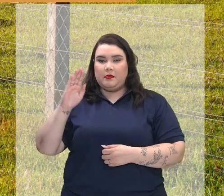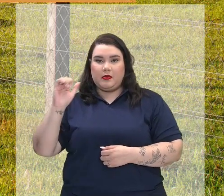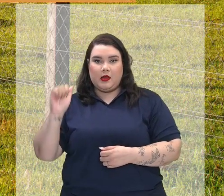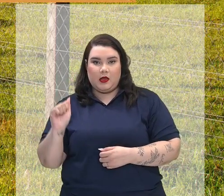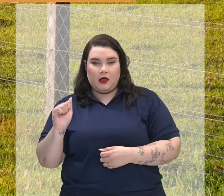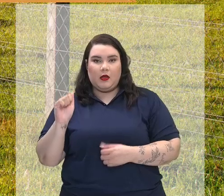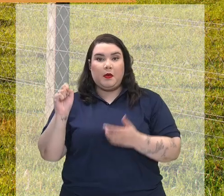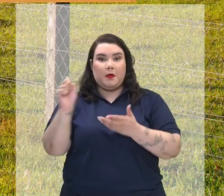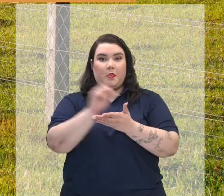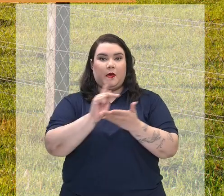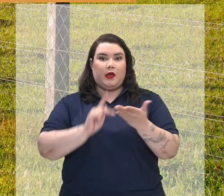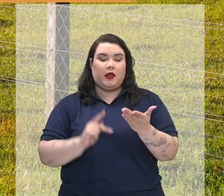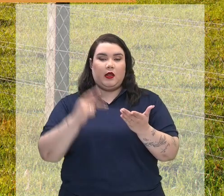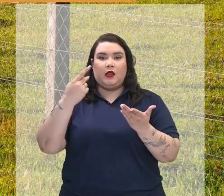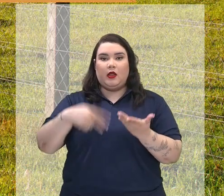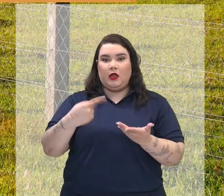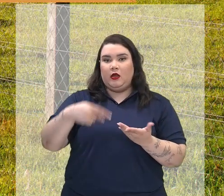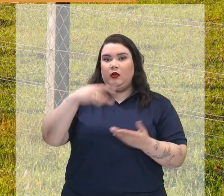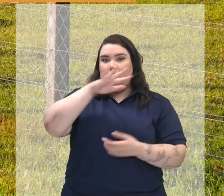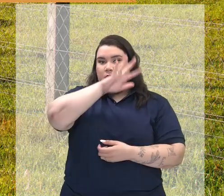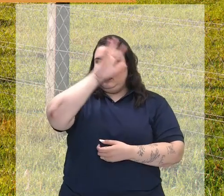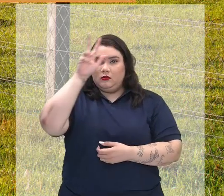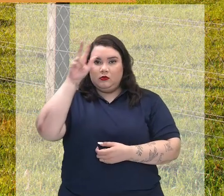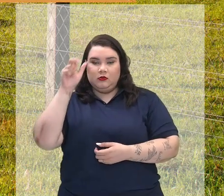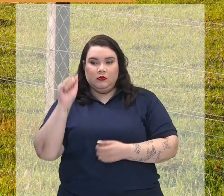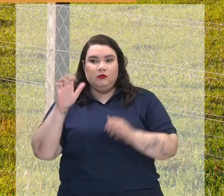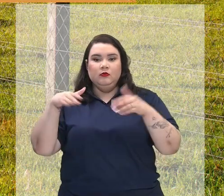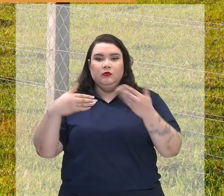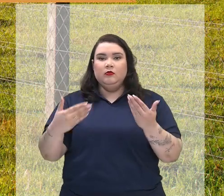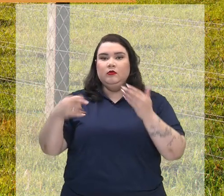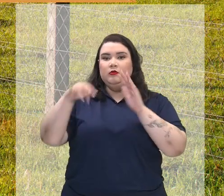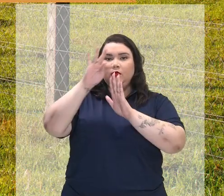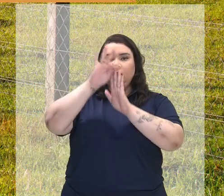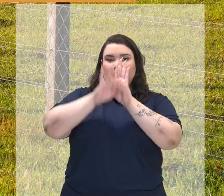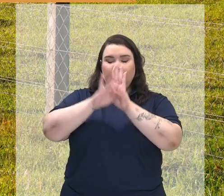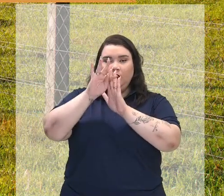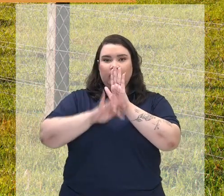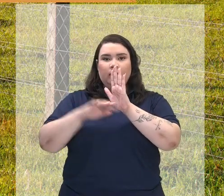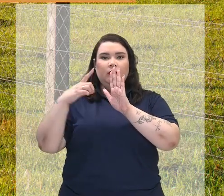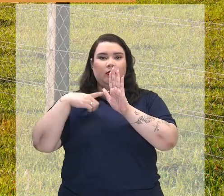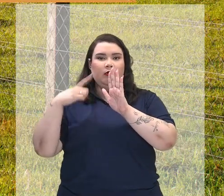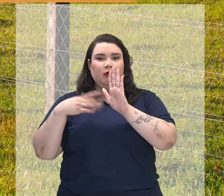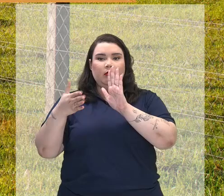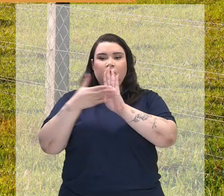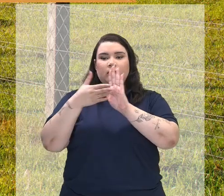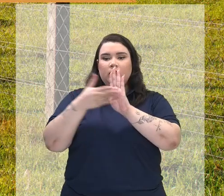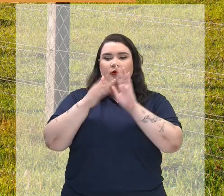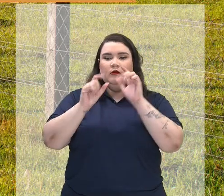Então, esse texto, ele é classificado como uma temática